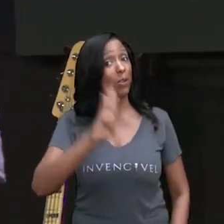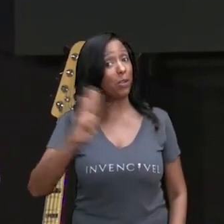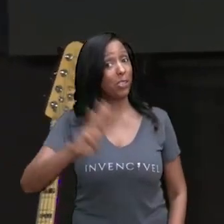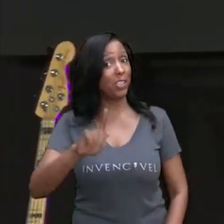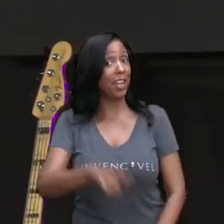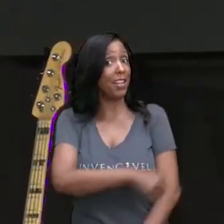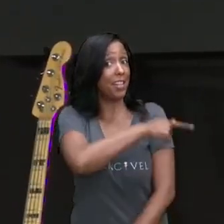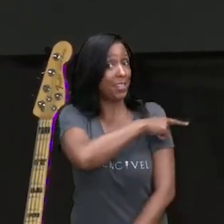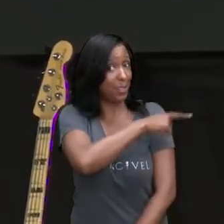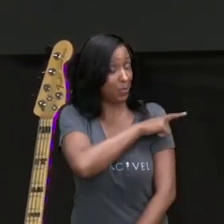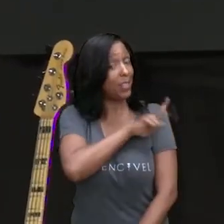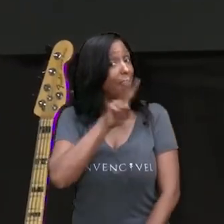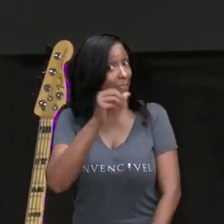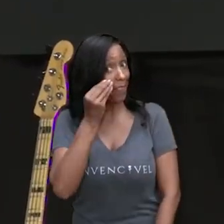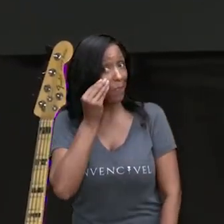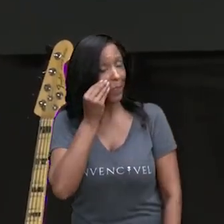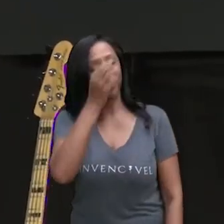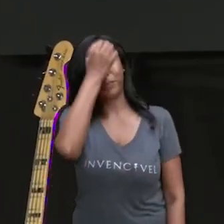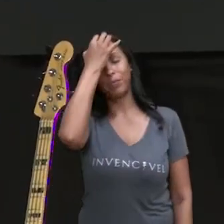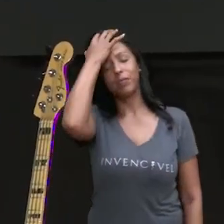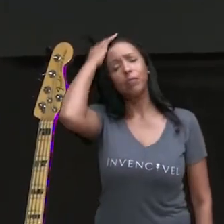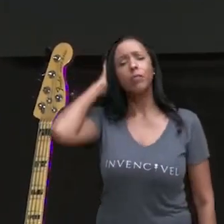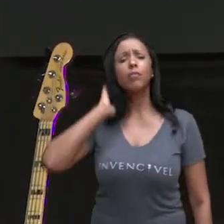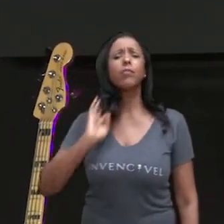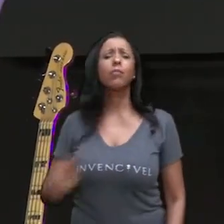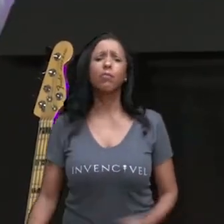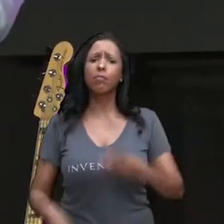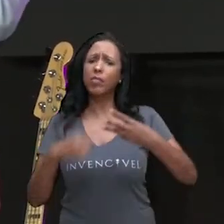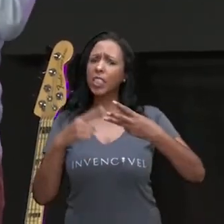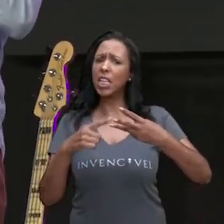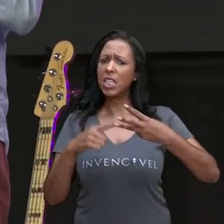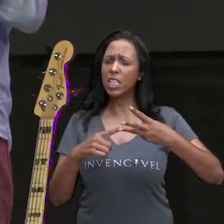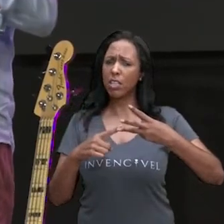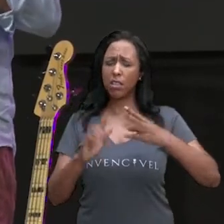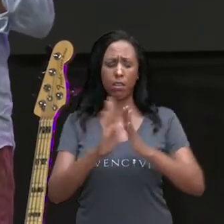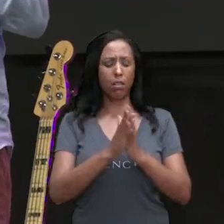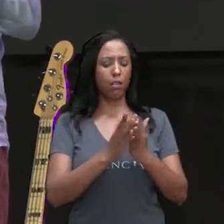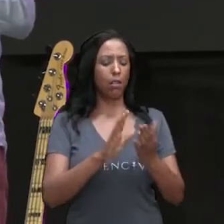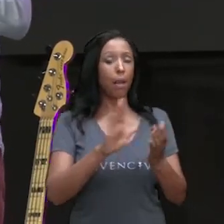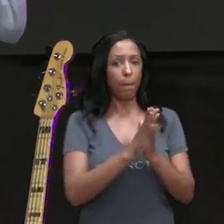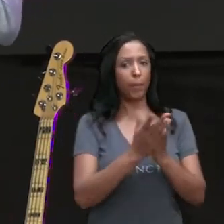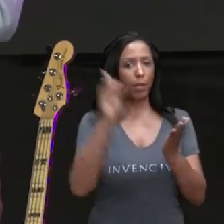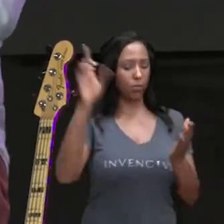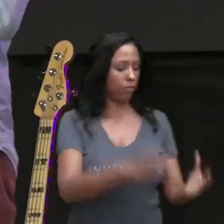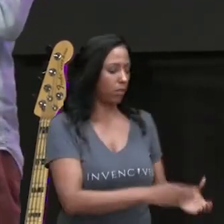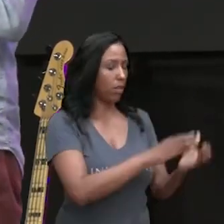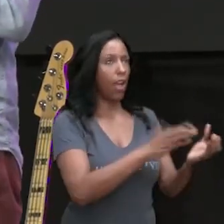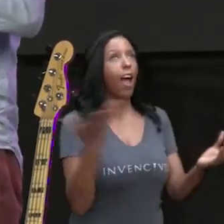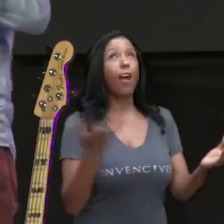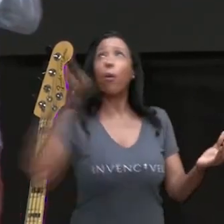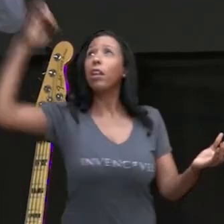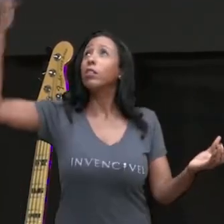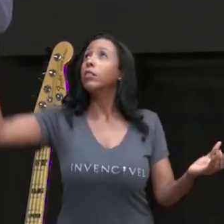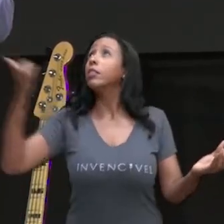Gente! Se terceira coisa, não abra a Bíblia por acaso. Irmão, isso